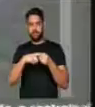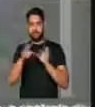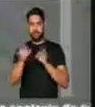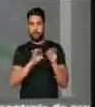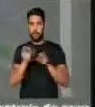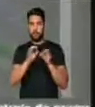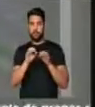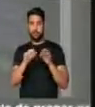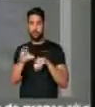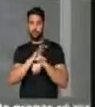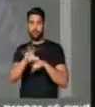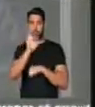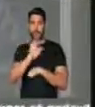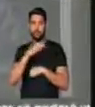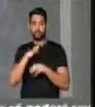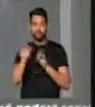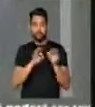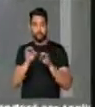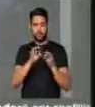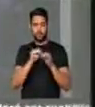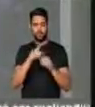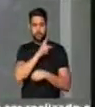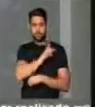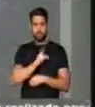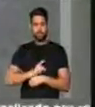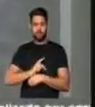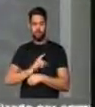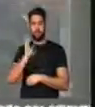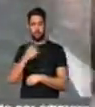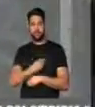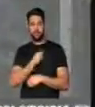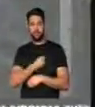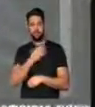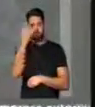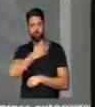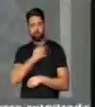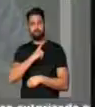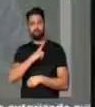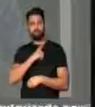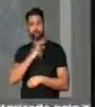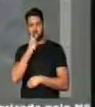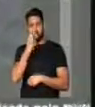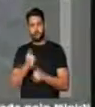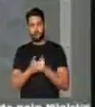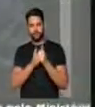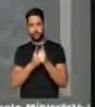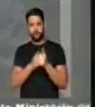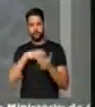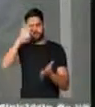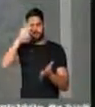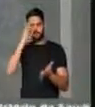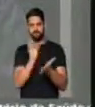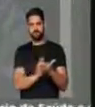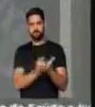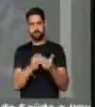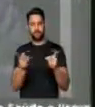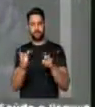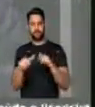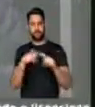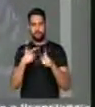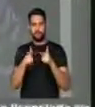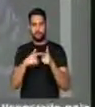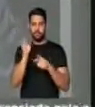ordem constitucional, de restabelecimento de uma presidência da República séria, que lide concretamente com os problemas